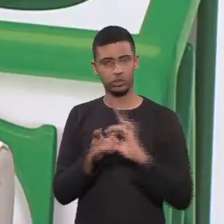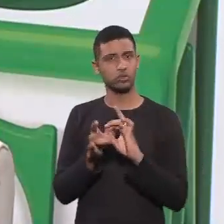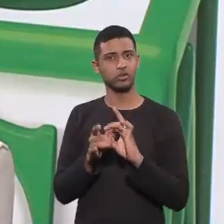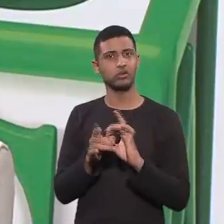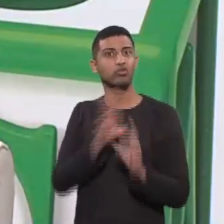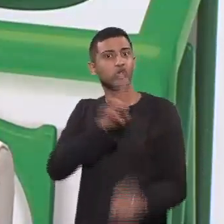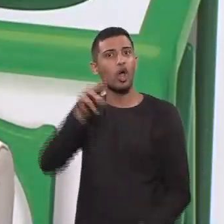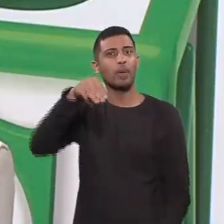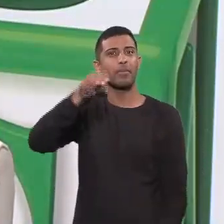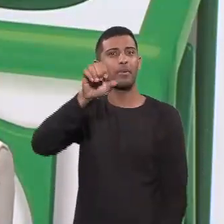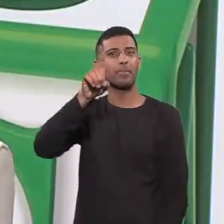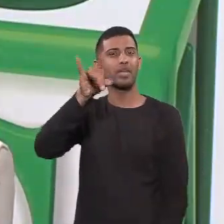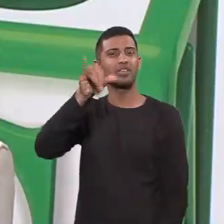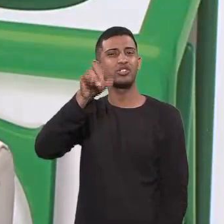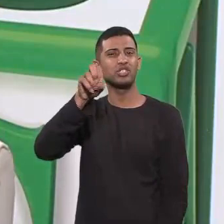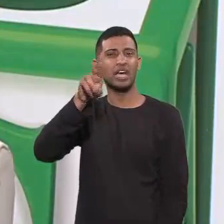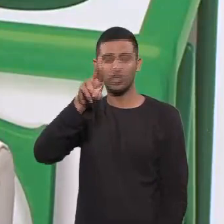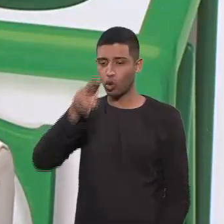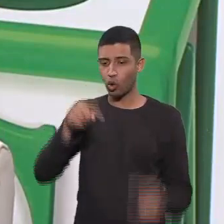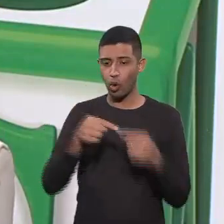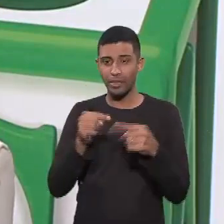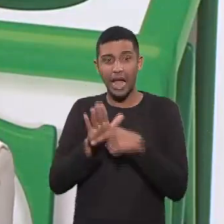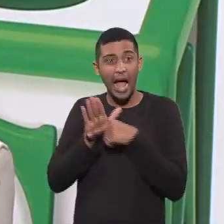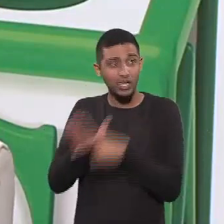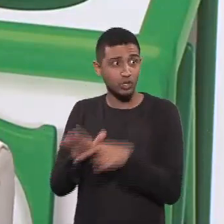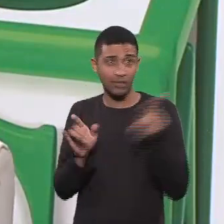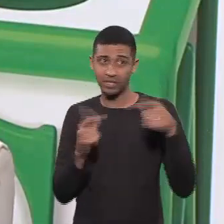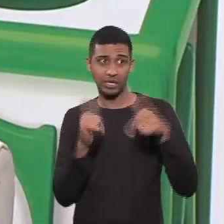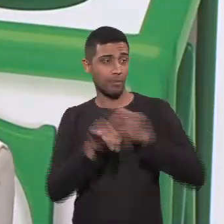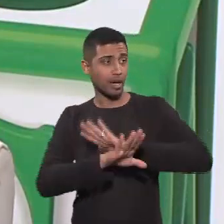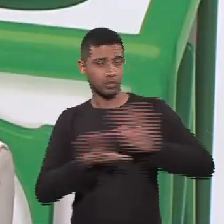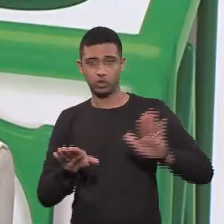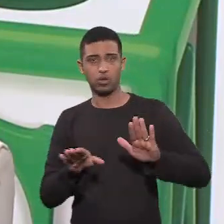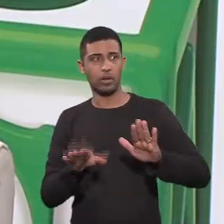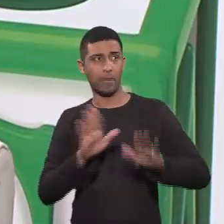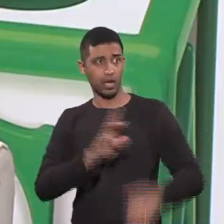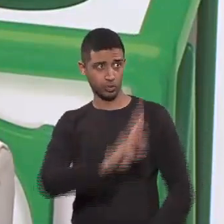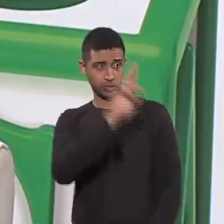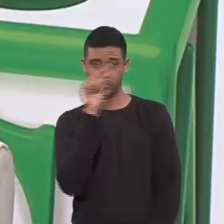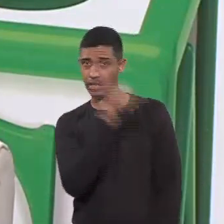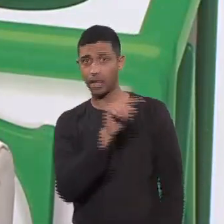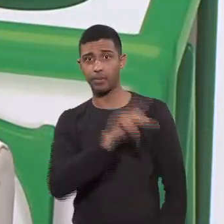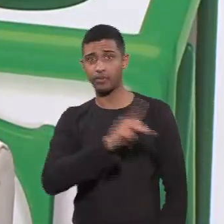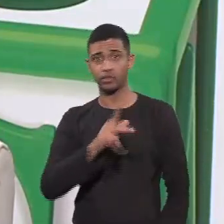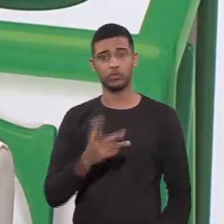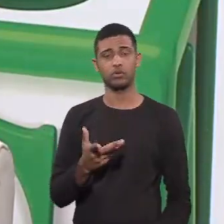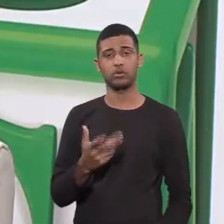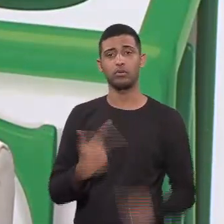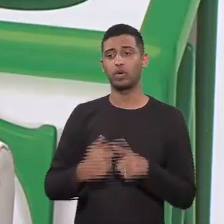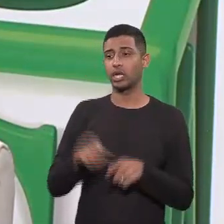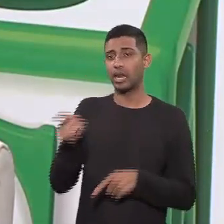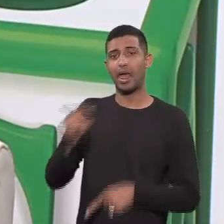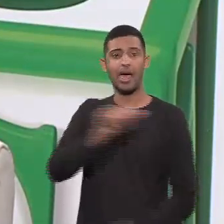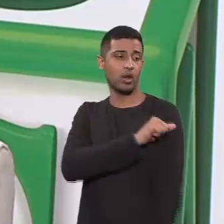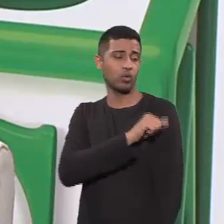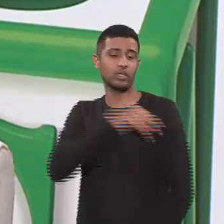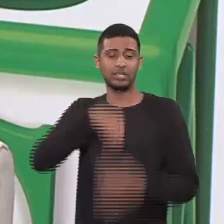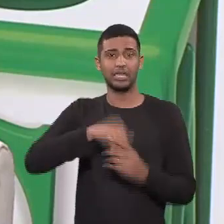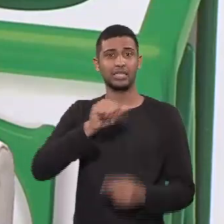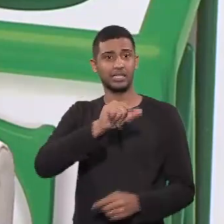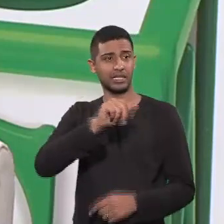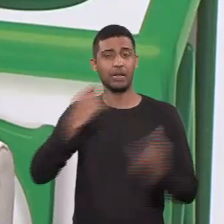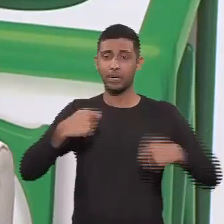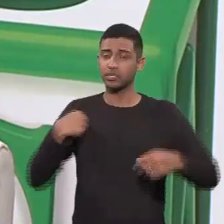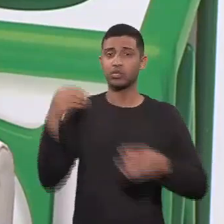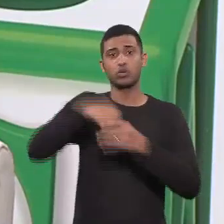fala, mediador. Ele vai ajudar você a fazer um trabalho com o seu aluno. Porque o aluno, a partir do momento que ele está dentro da sala de aula, ele também tem